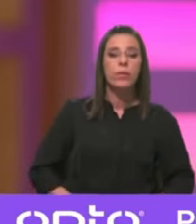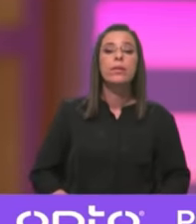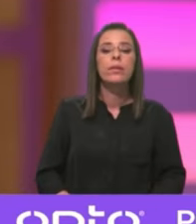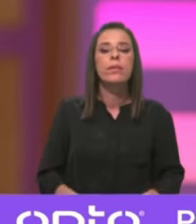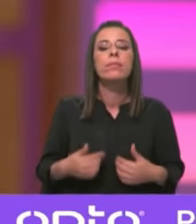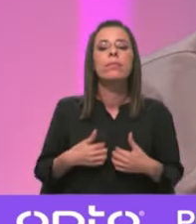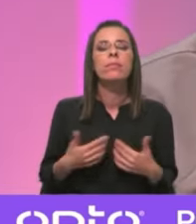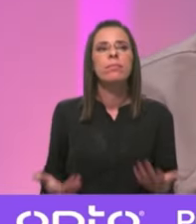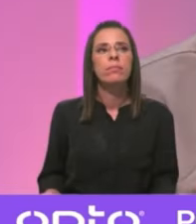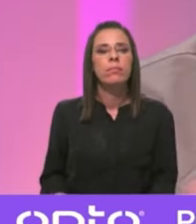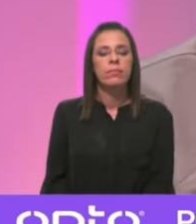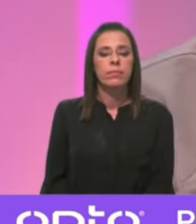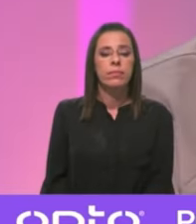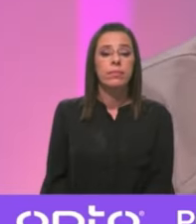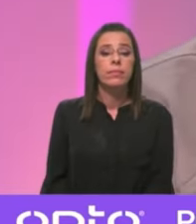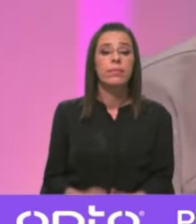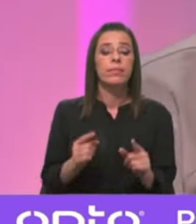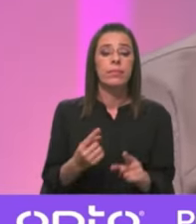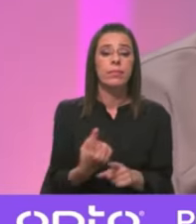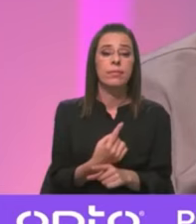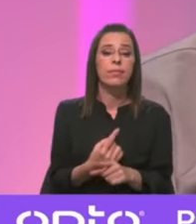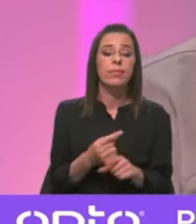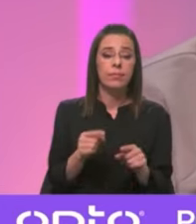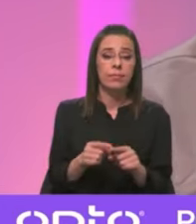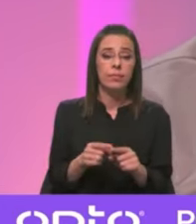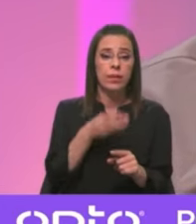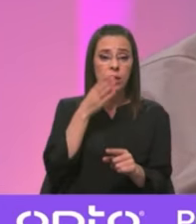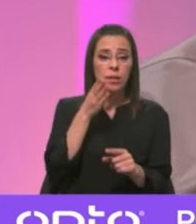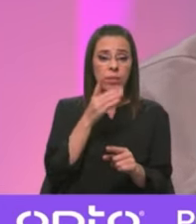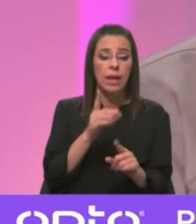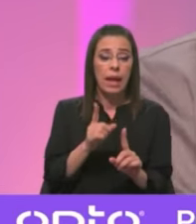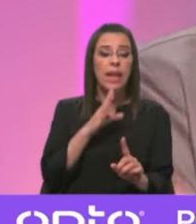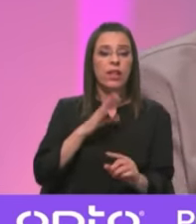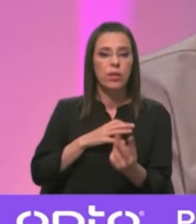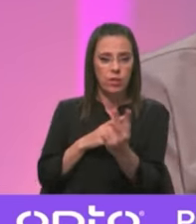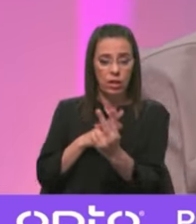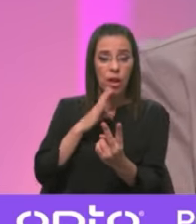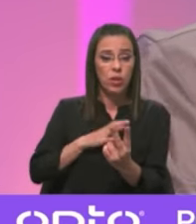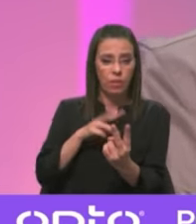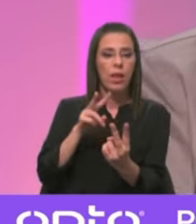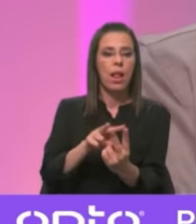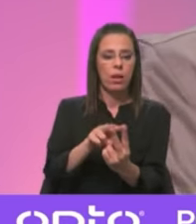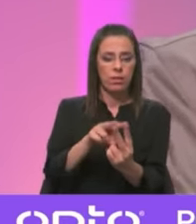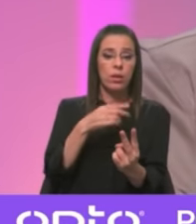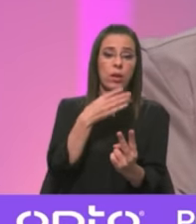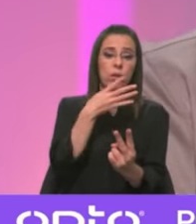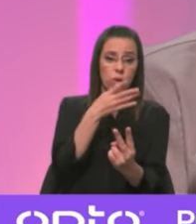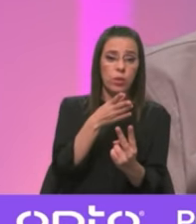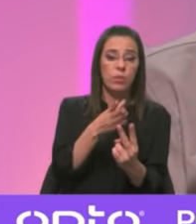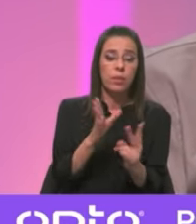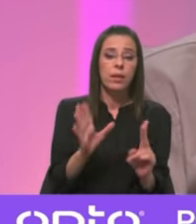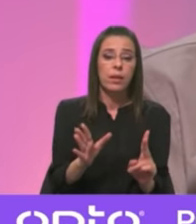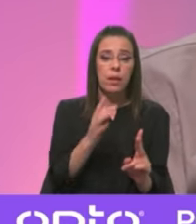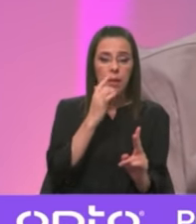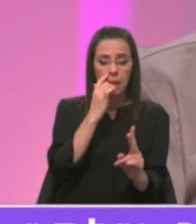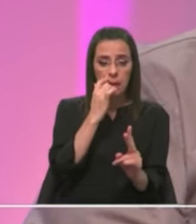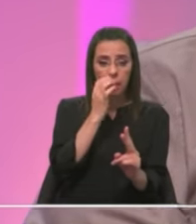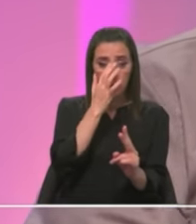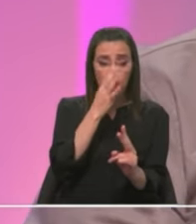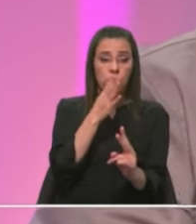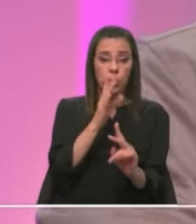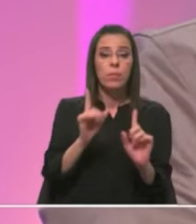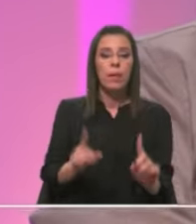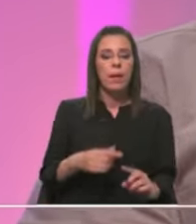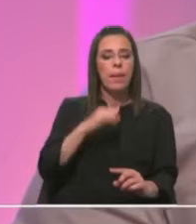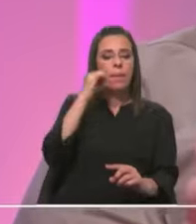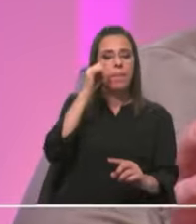eu devo essa essas essas justificações às minhas filhas e e e doulas mas e